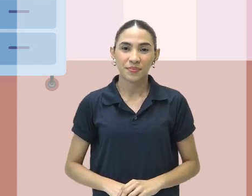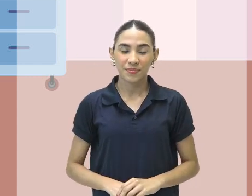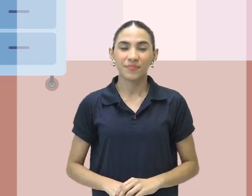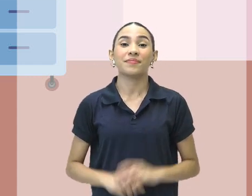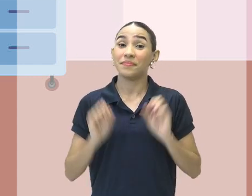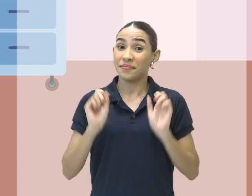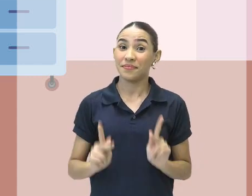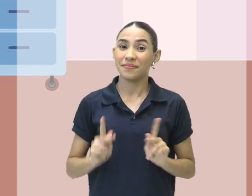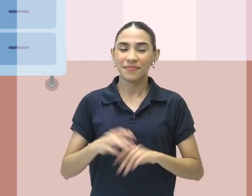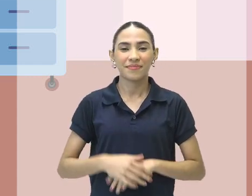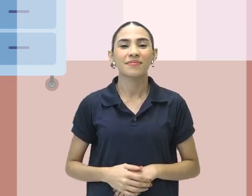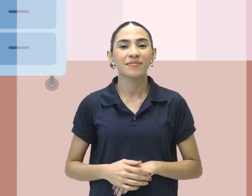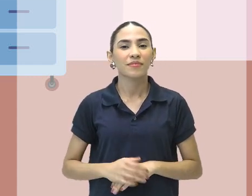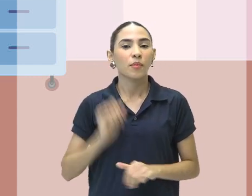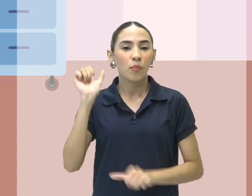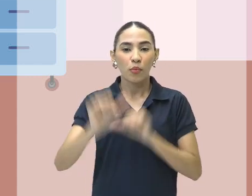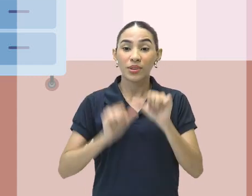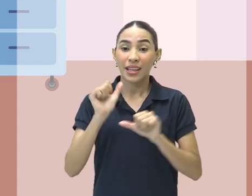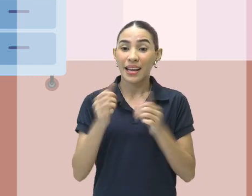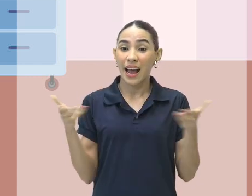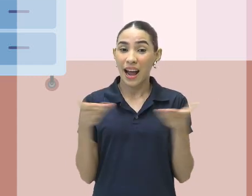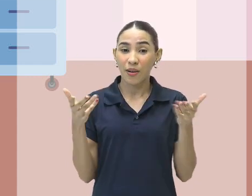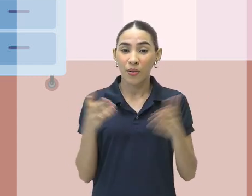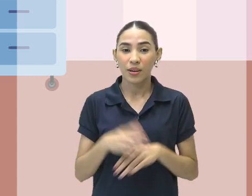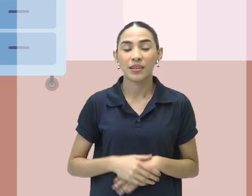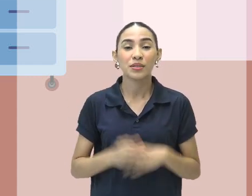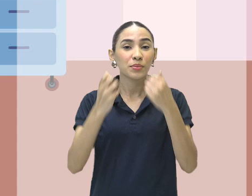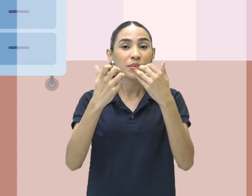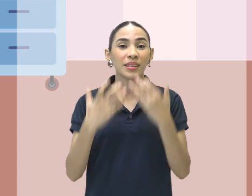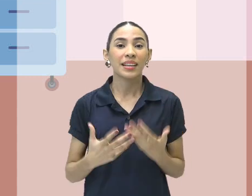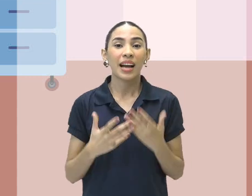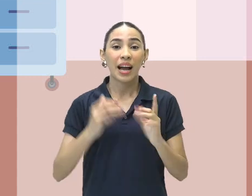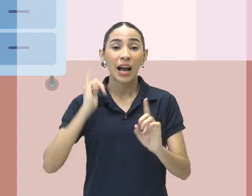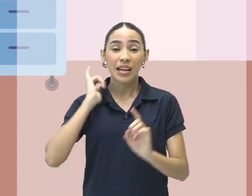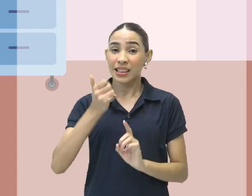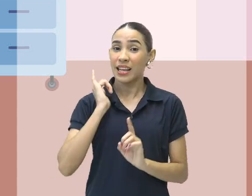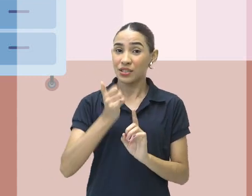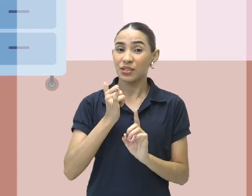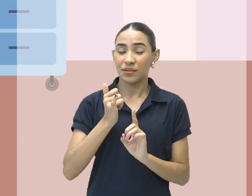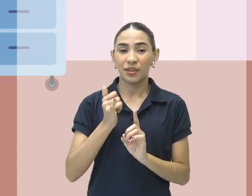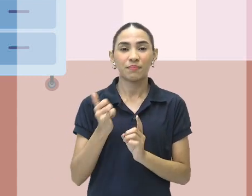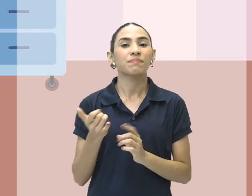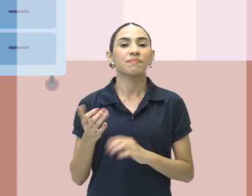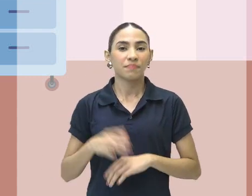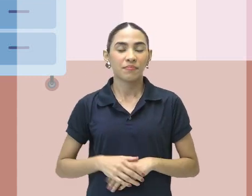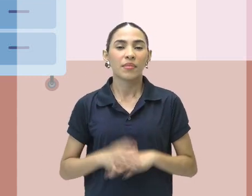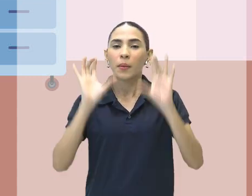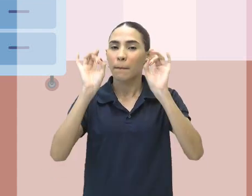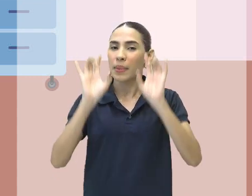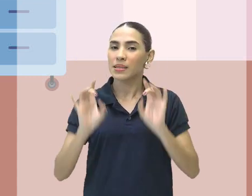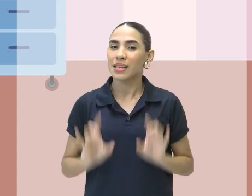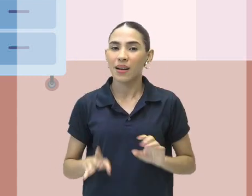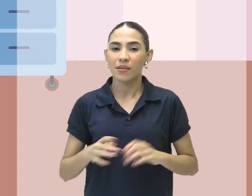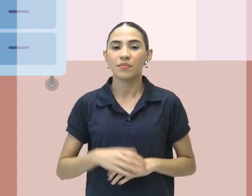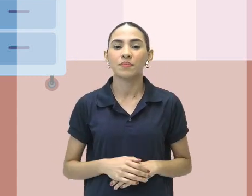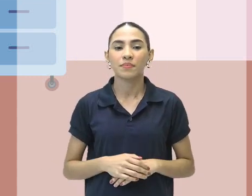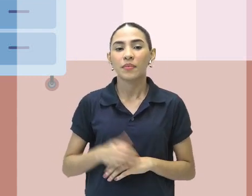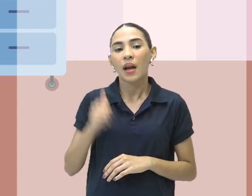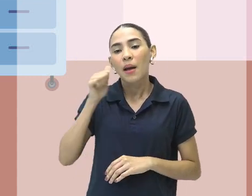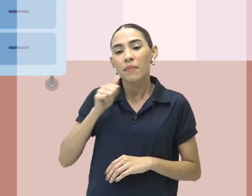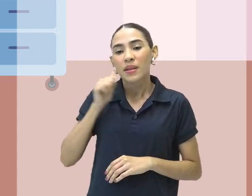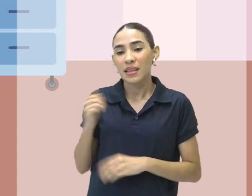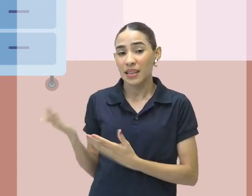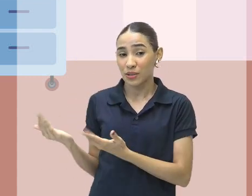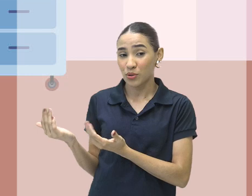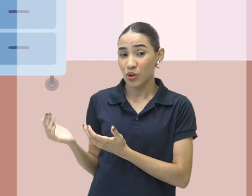Muito bem, já mudei de cenário aqui para vocês para nós falarmos do nosso conto contemporâneo, em especial da nossa moça